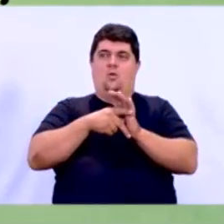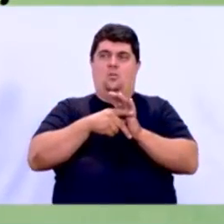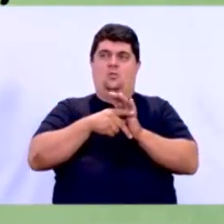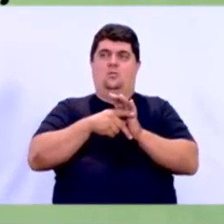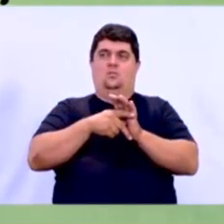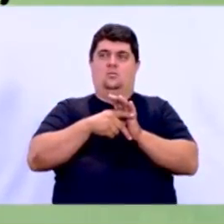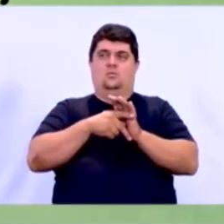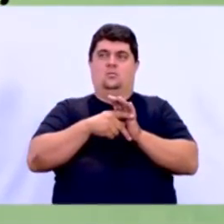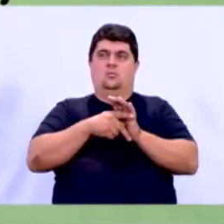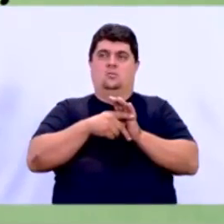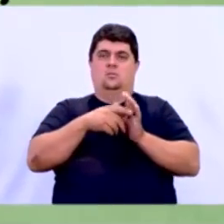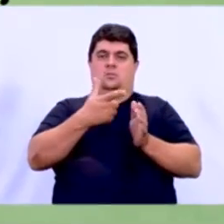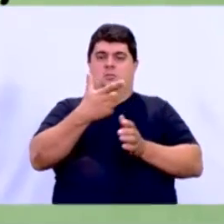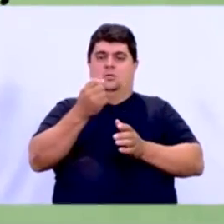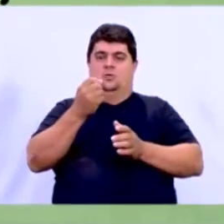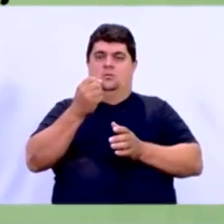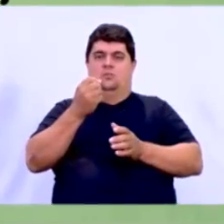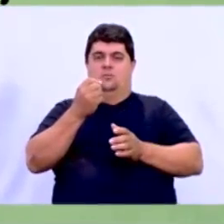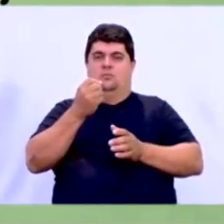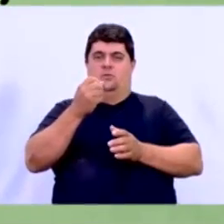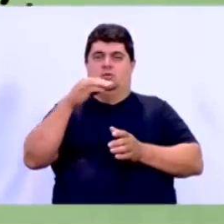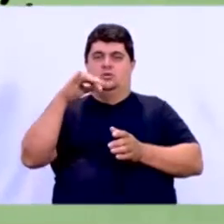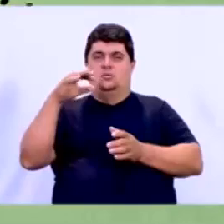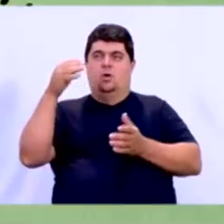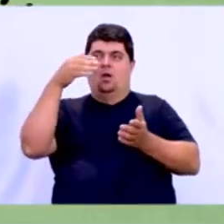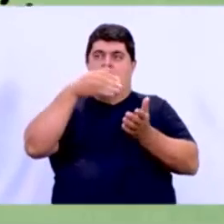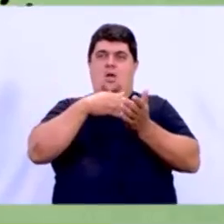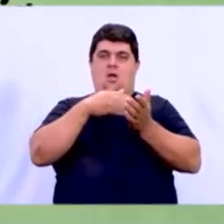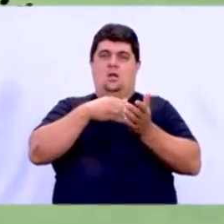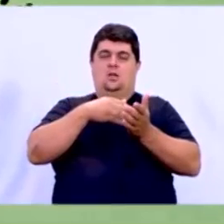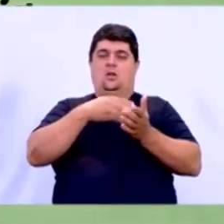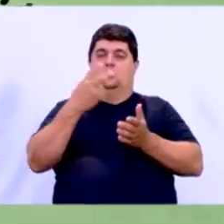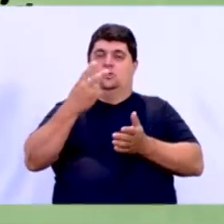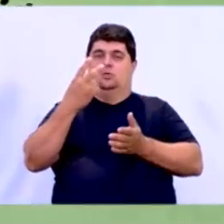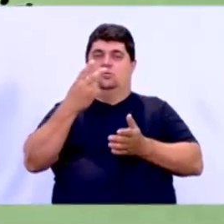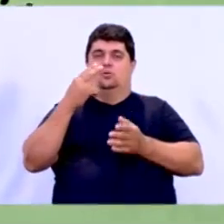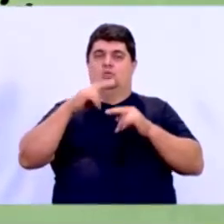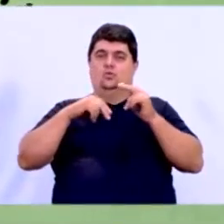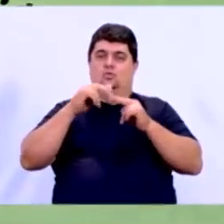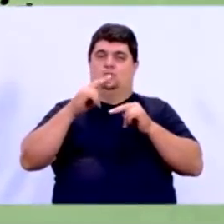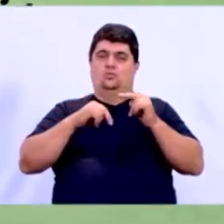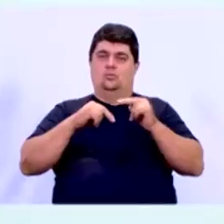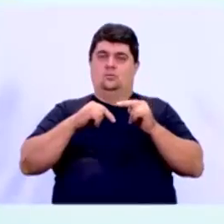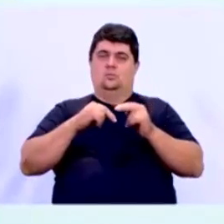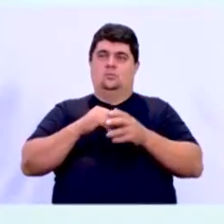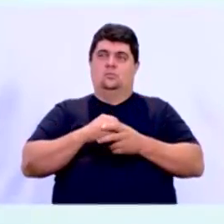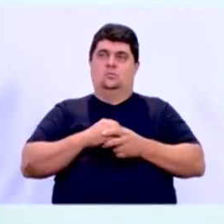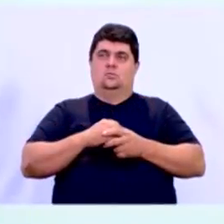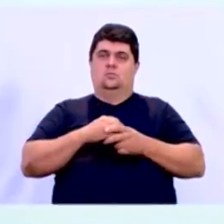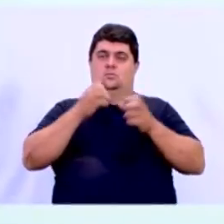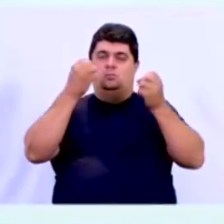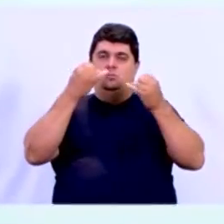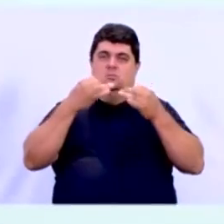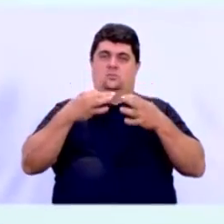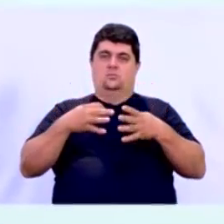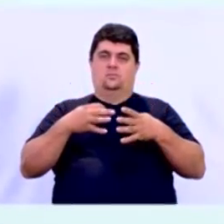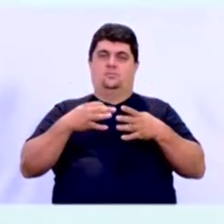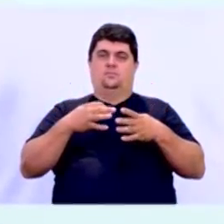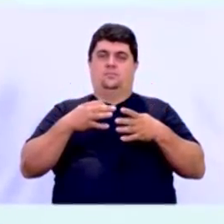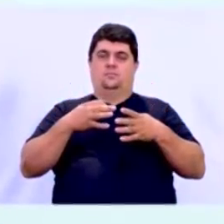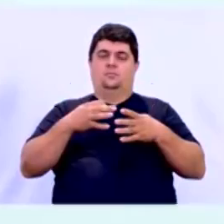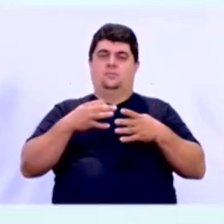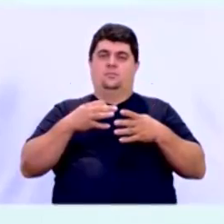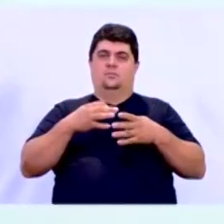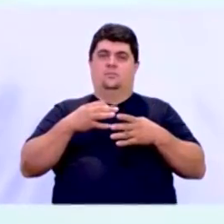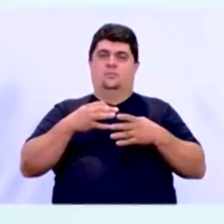Ela tem o início dia 20/5/2015 até dia 2/6. Pessoal, só vou comentar rapidinho essa questão para